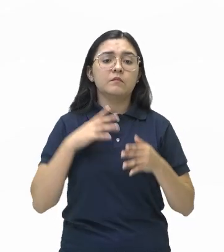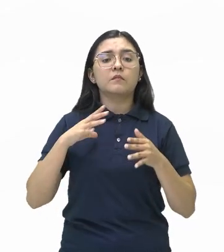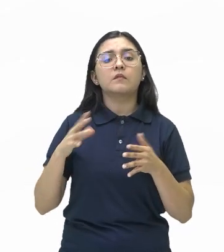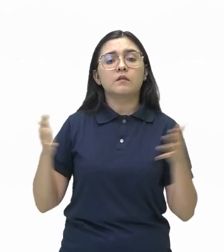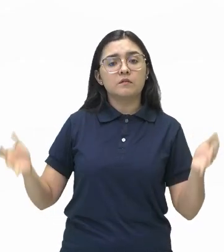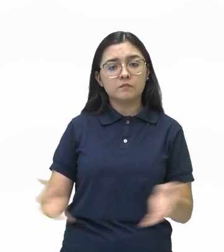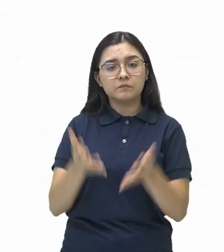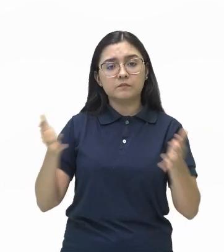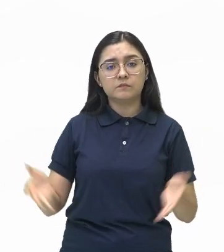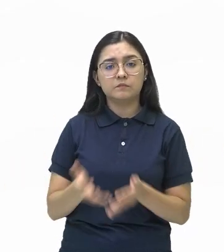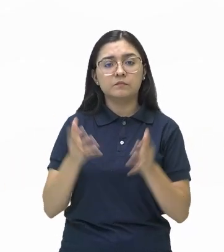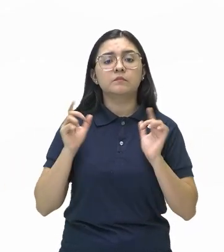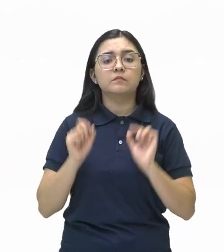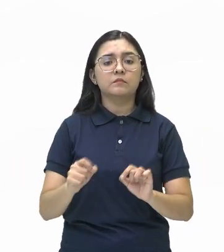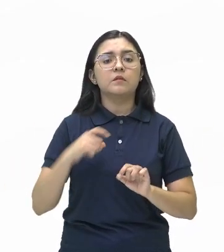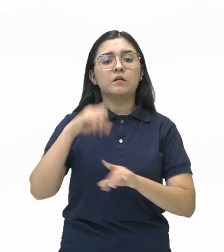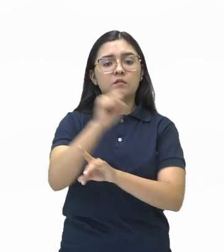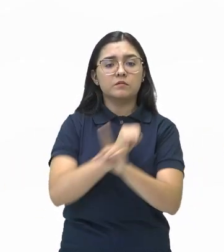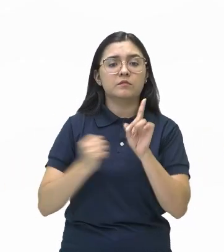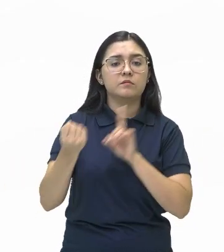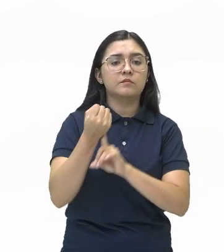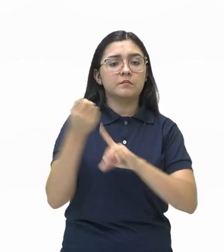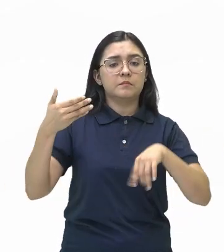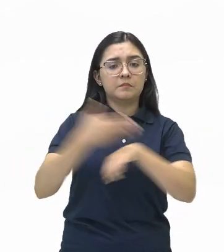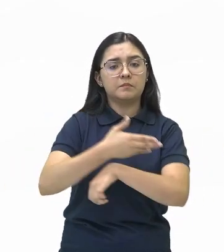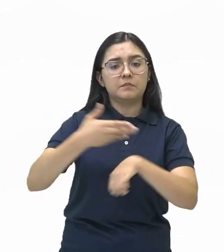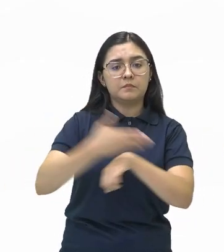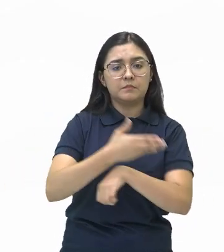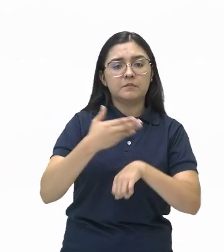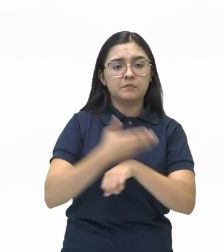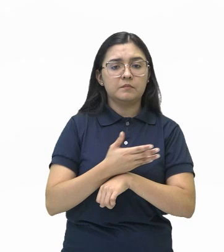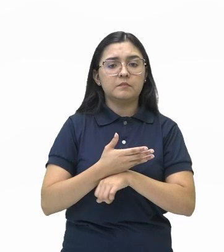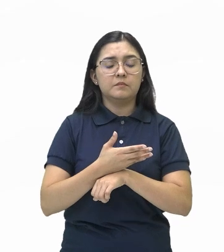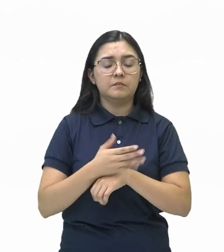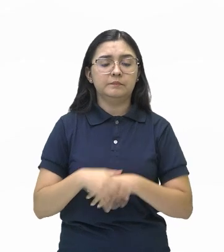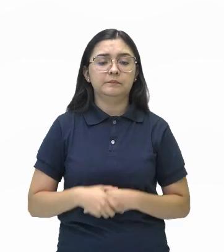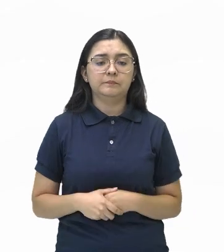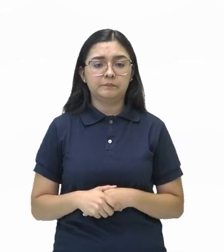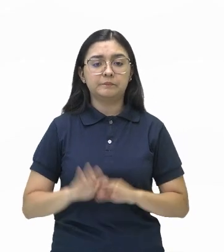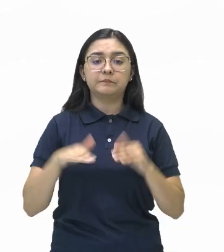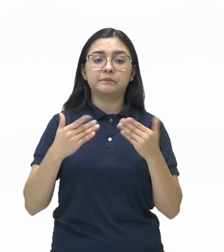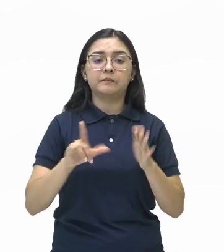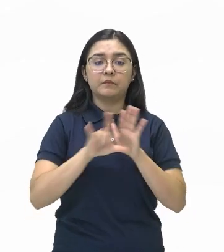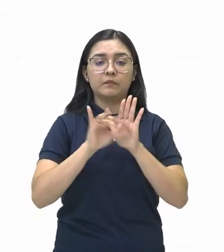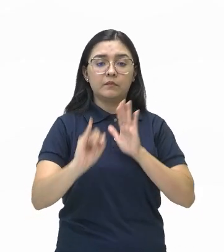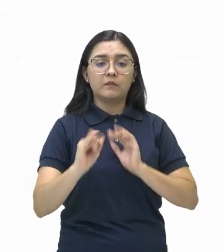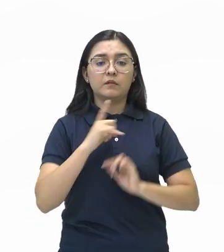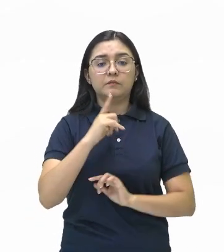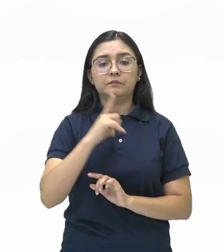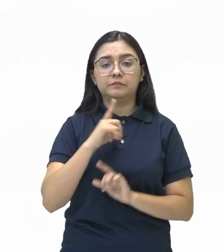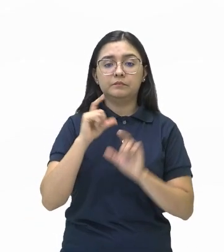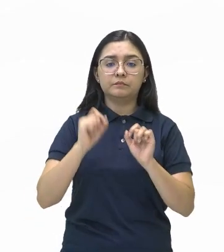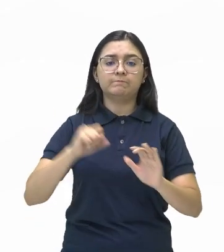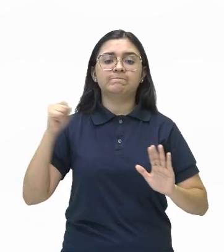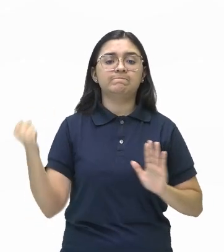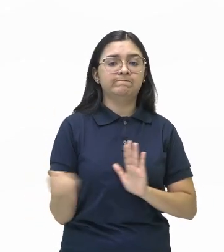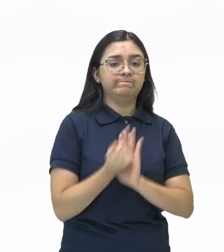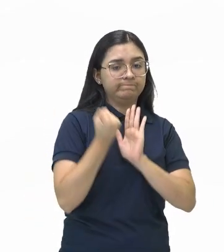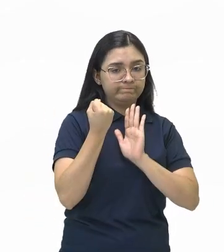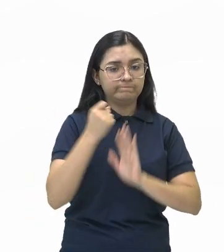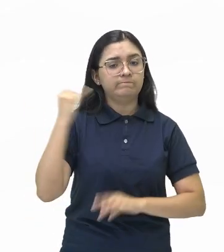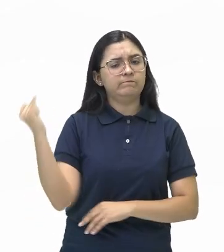a participação de quem? Da sociedade na sua gestão, né? Essa lei, ela tem um marco